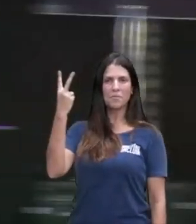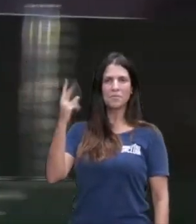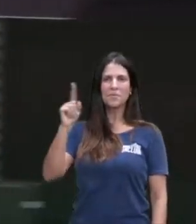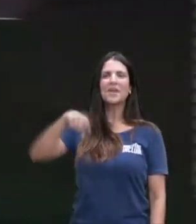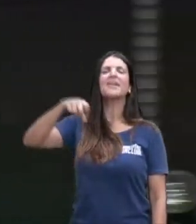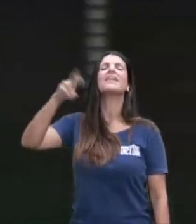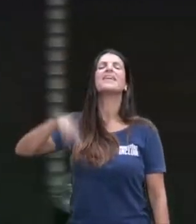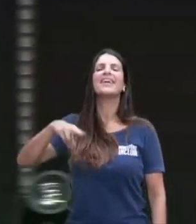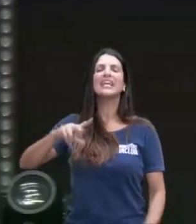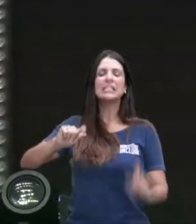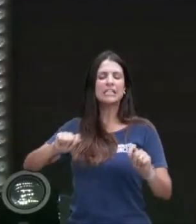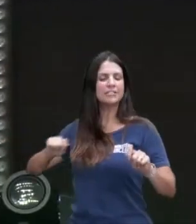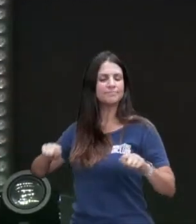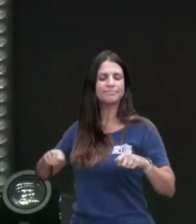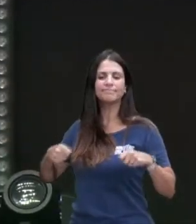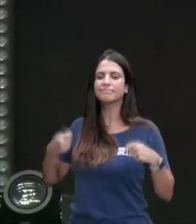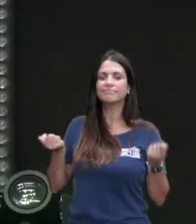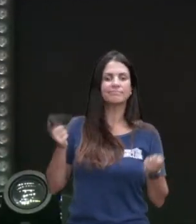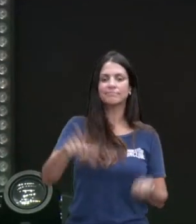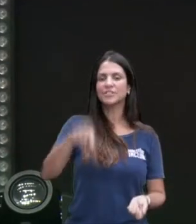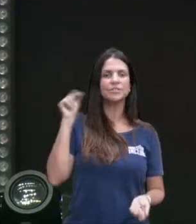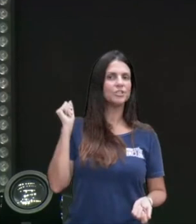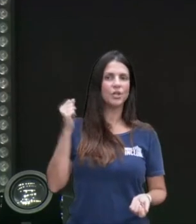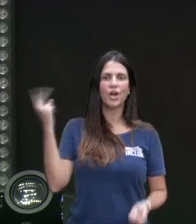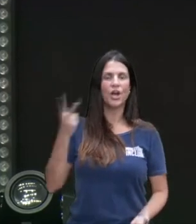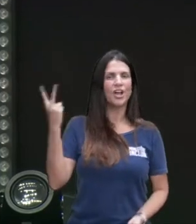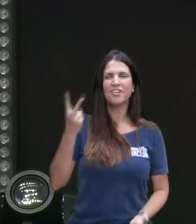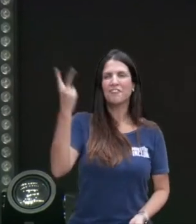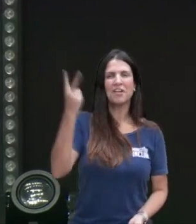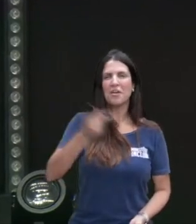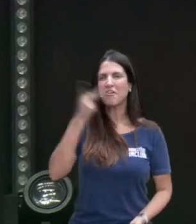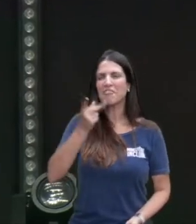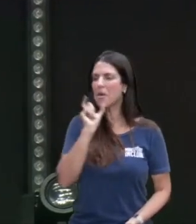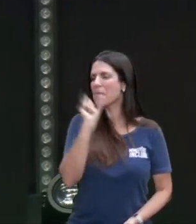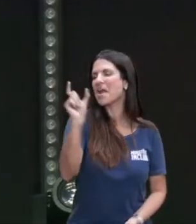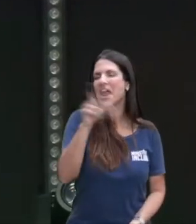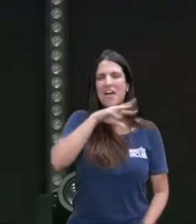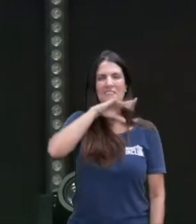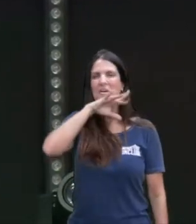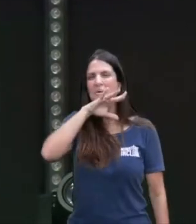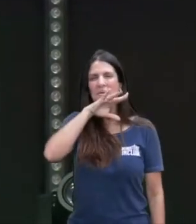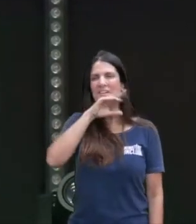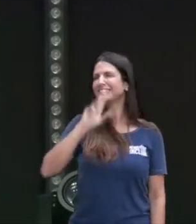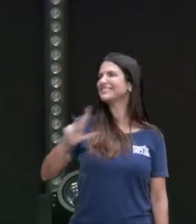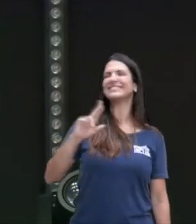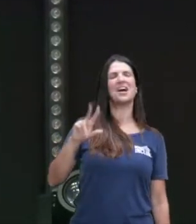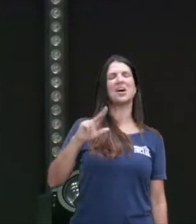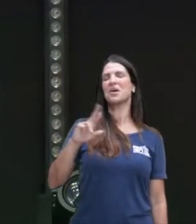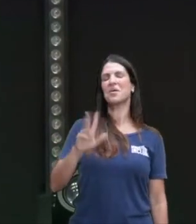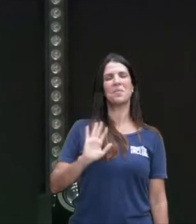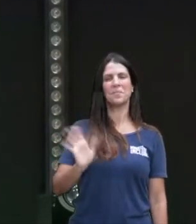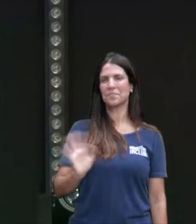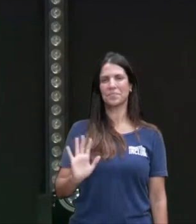foi quem te chamou de burro que ainda tem muito valor foi quem disse que você não vai dar em nada aqui que ainda tem muito valor quem falou que você até tem